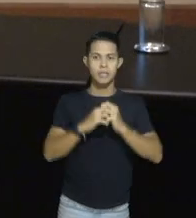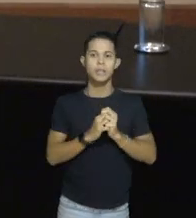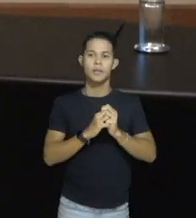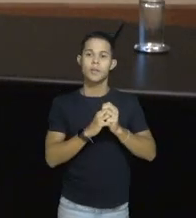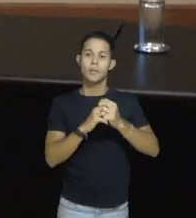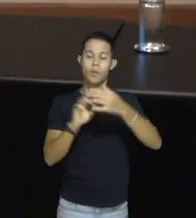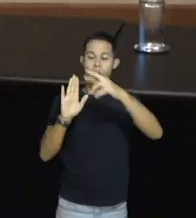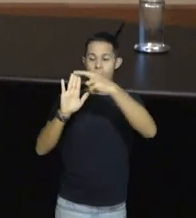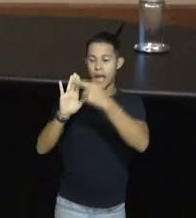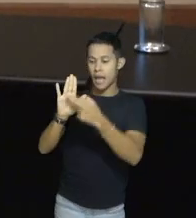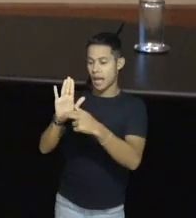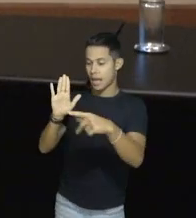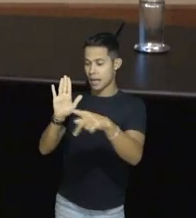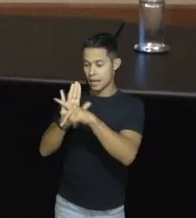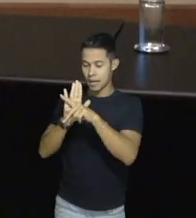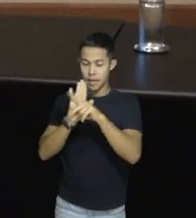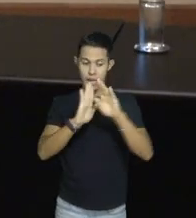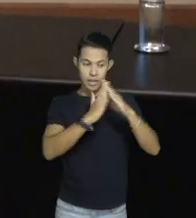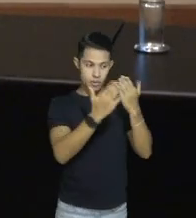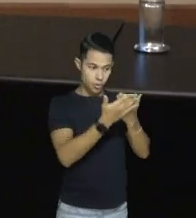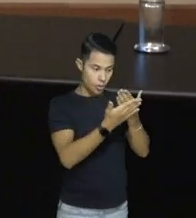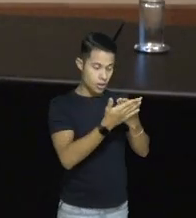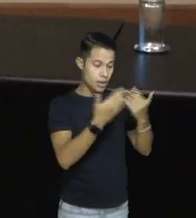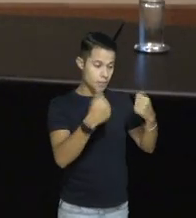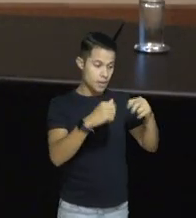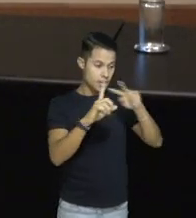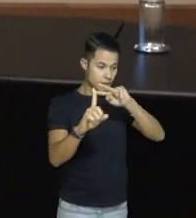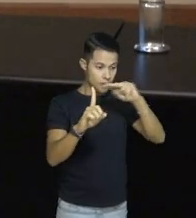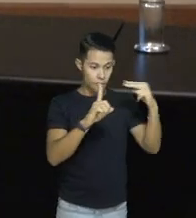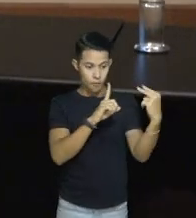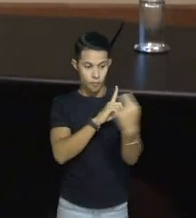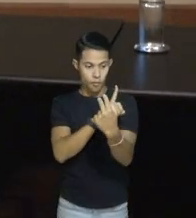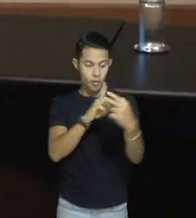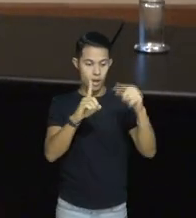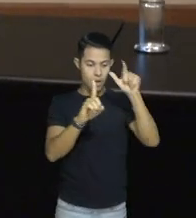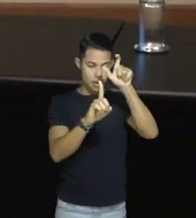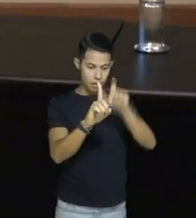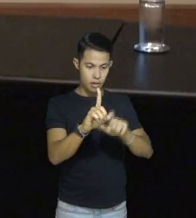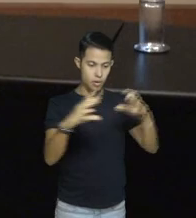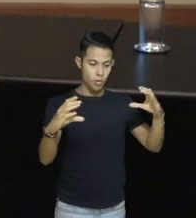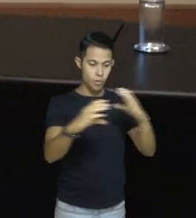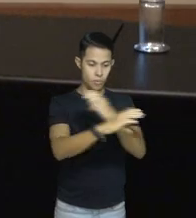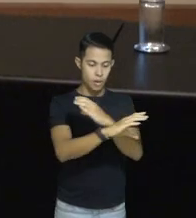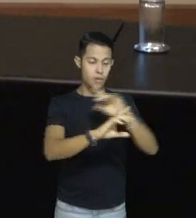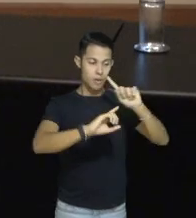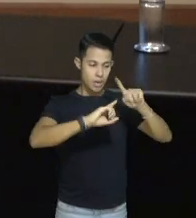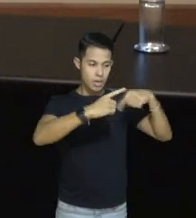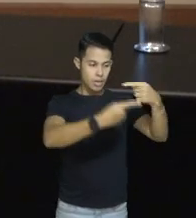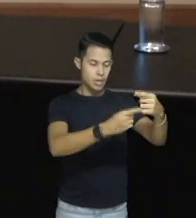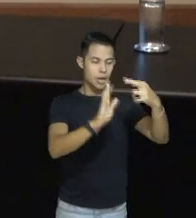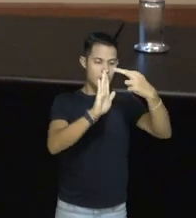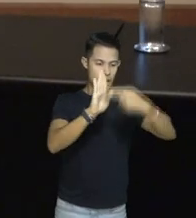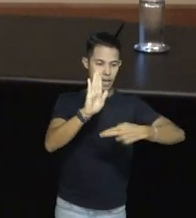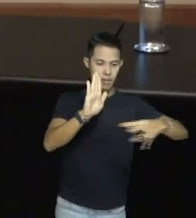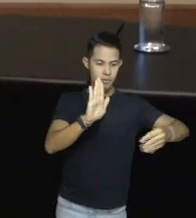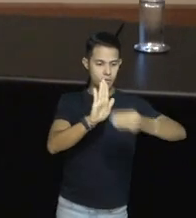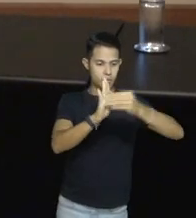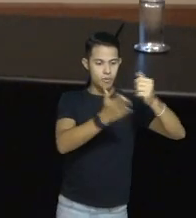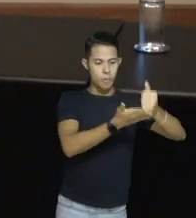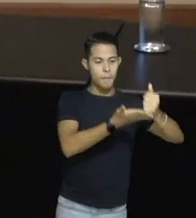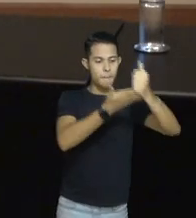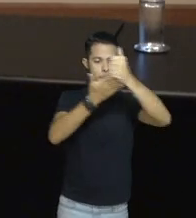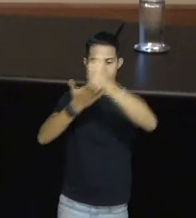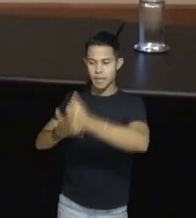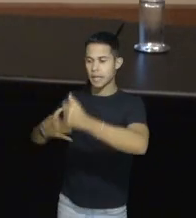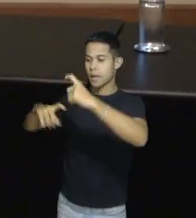olhe para a criança como um ser integral e, a partir disso, faça o encaminhamento para que se decida para que profissional essa